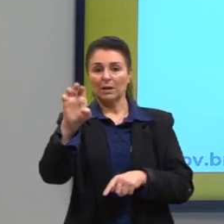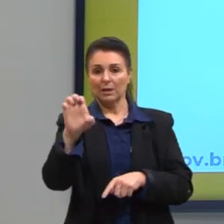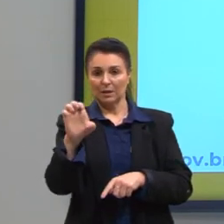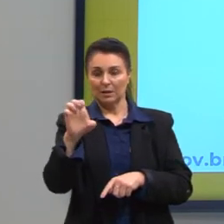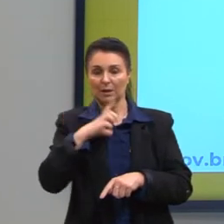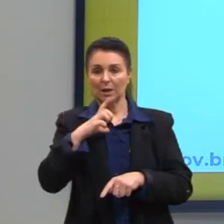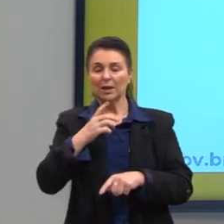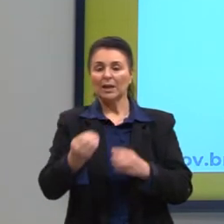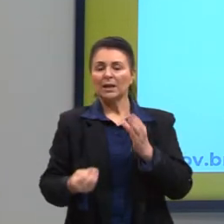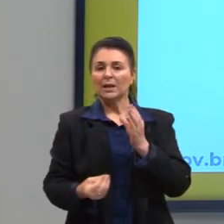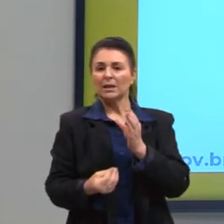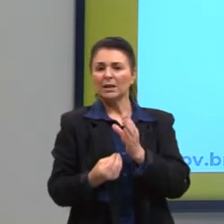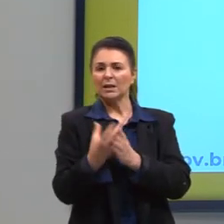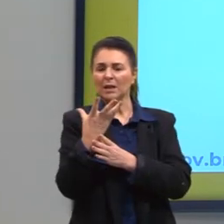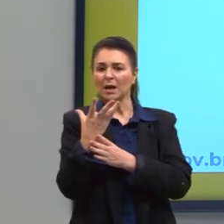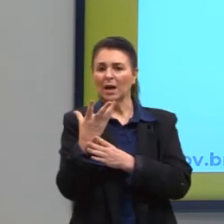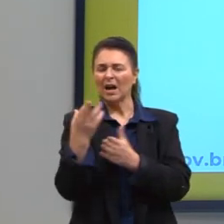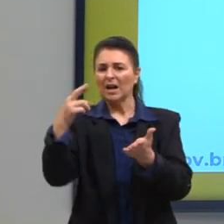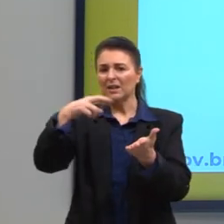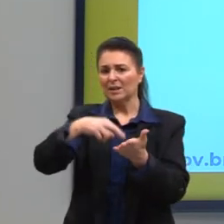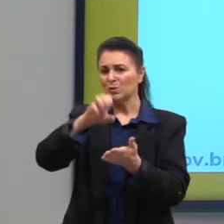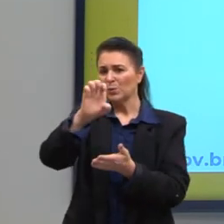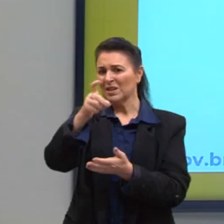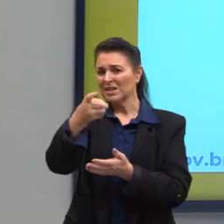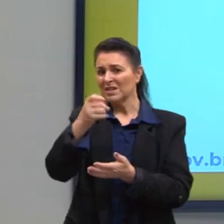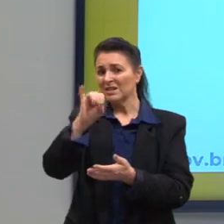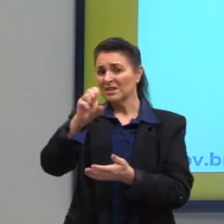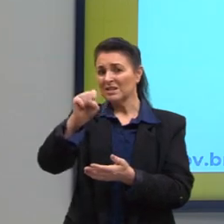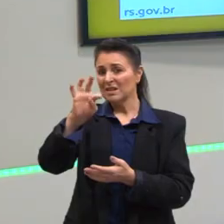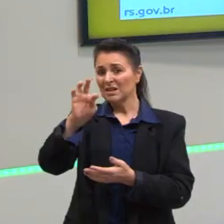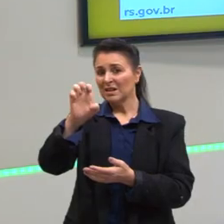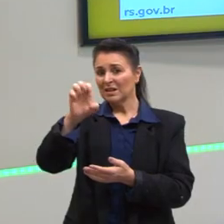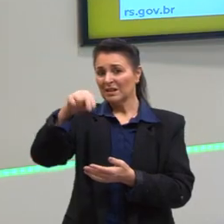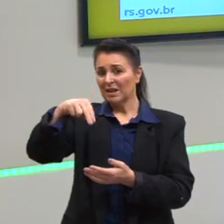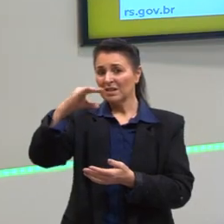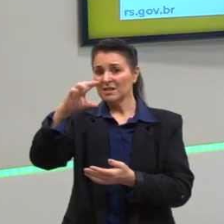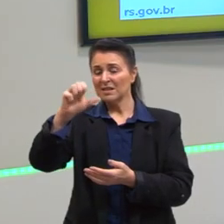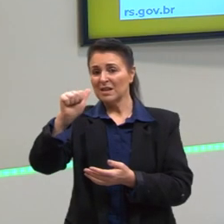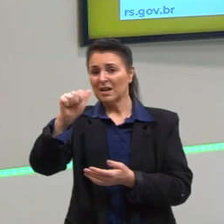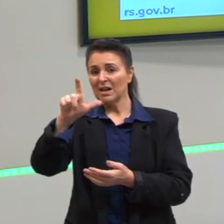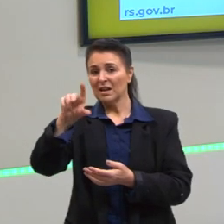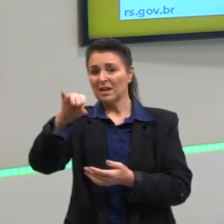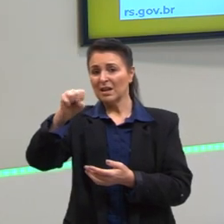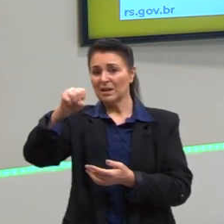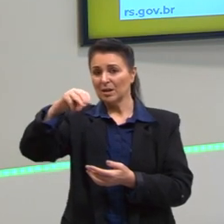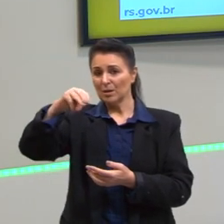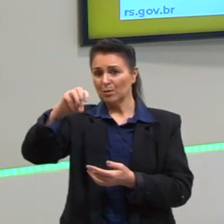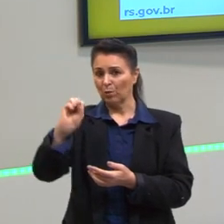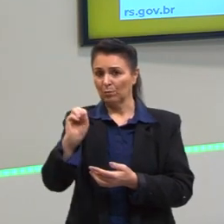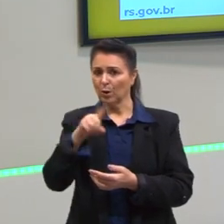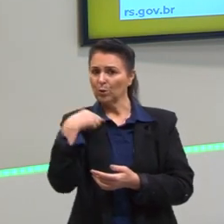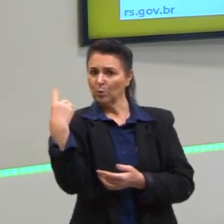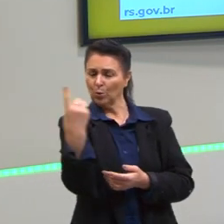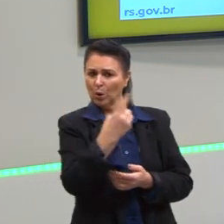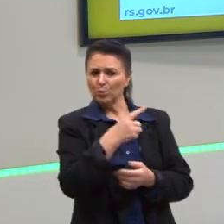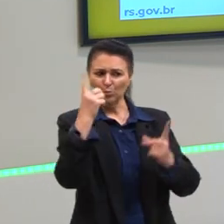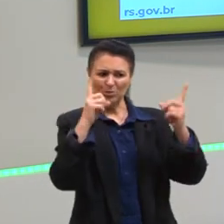dos specialista que que ele coloca assim né como é que ele venha moral não somos seres jogados no mundo a